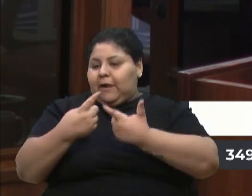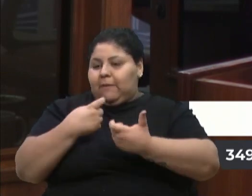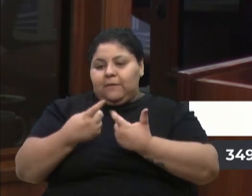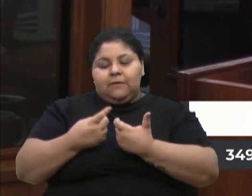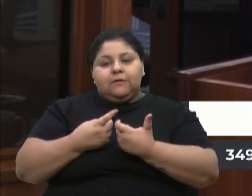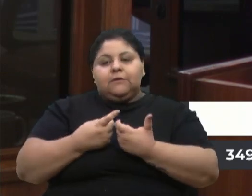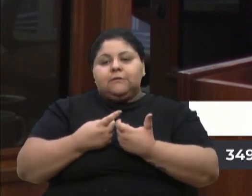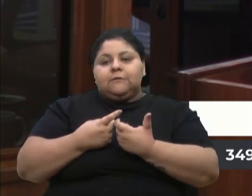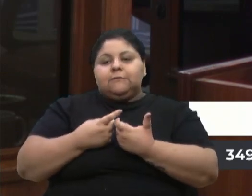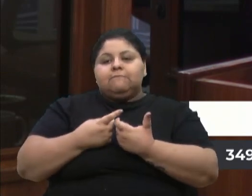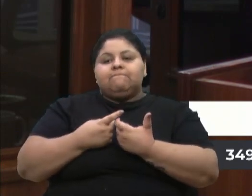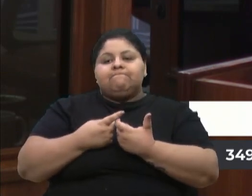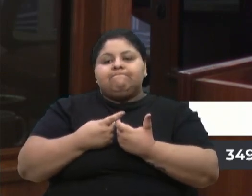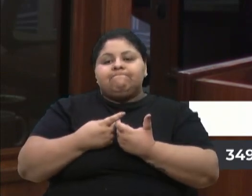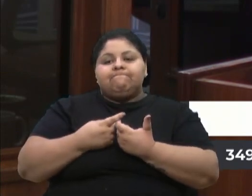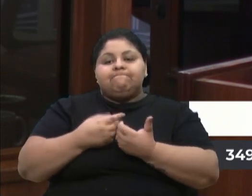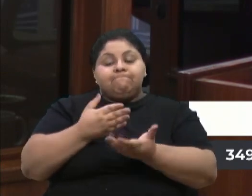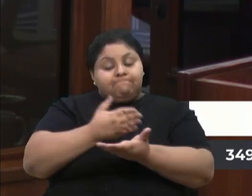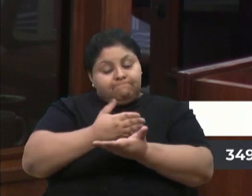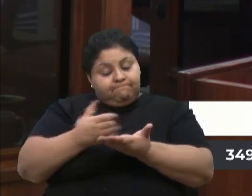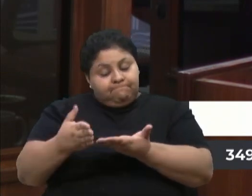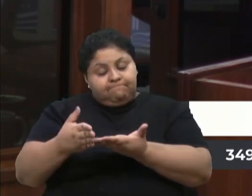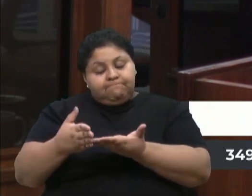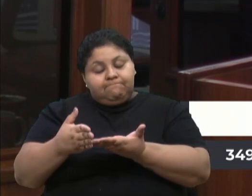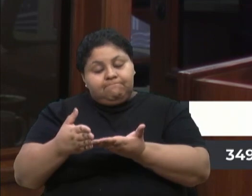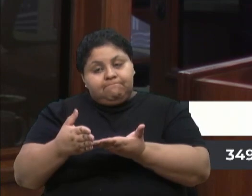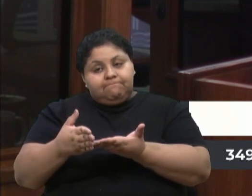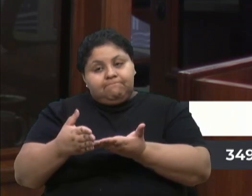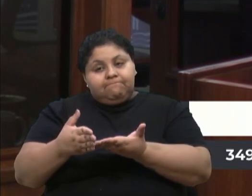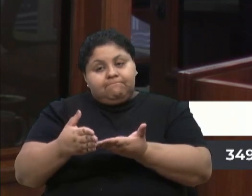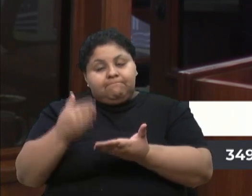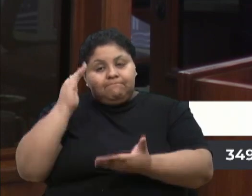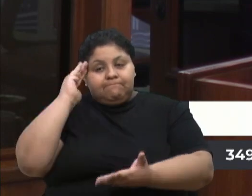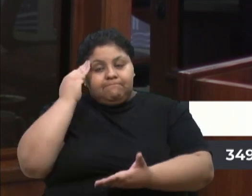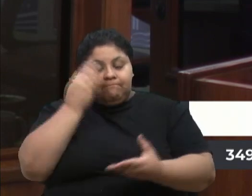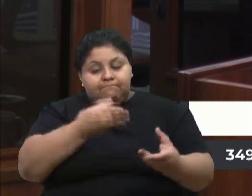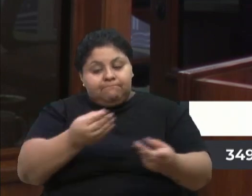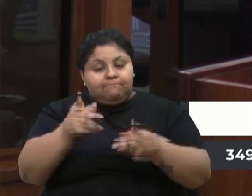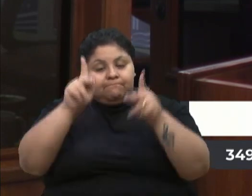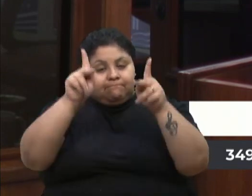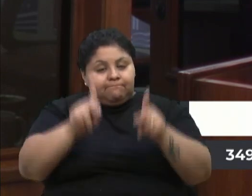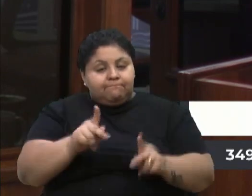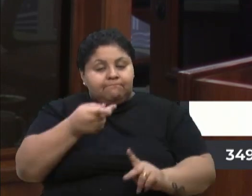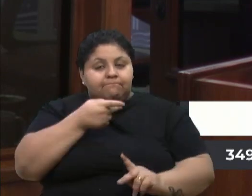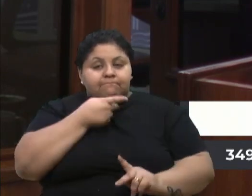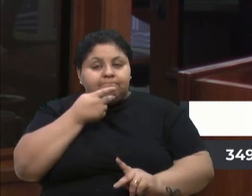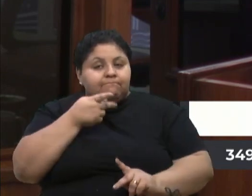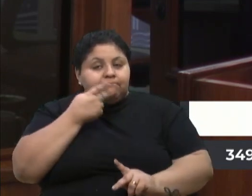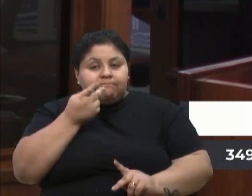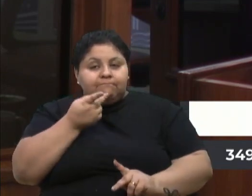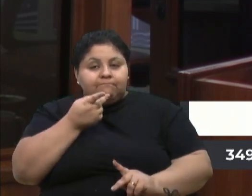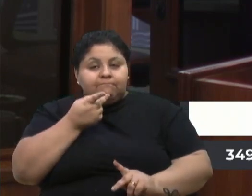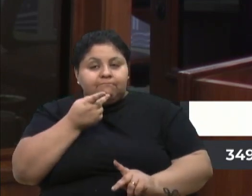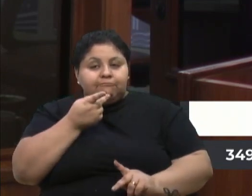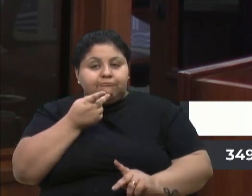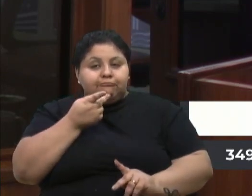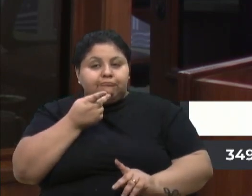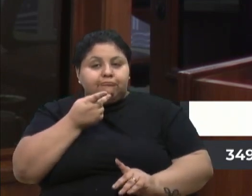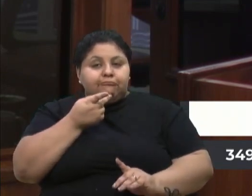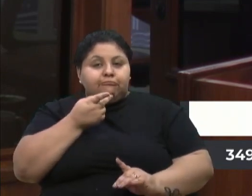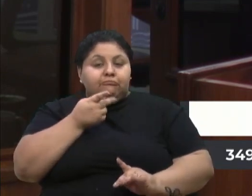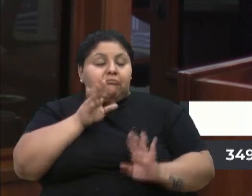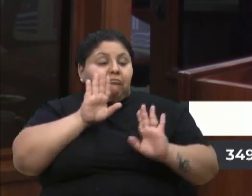essa bandeira a gente assumiu sim, com muitas pessoas dizendo assim, não se metam, deixem